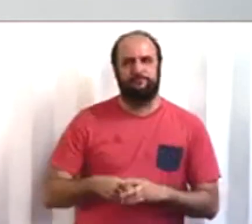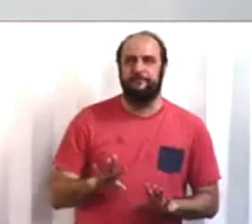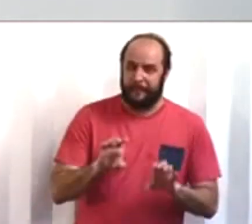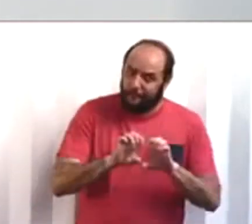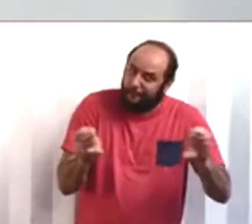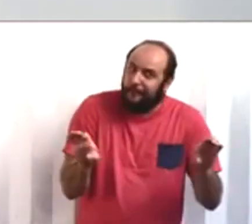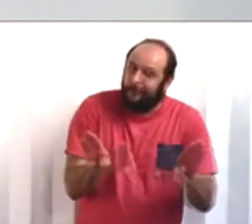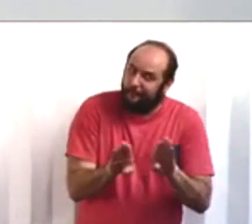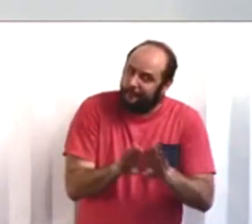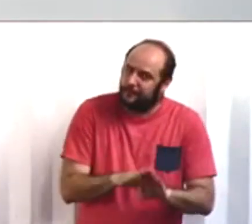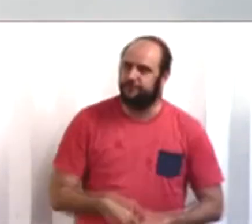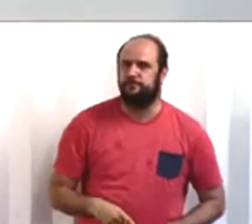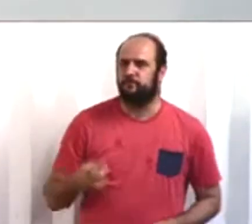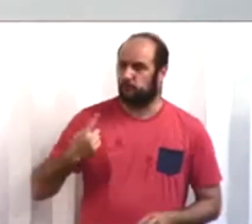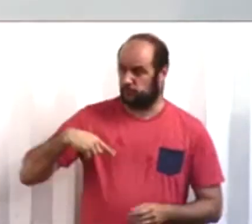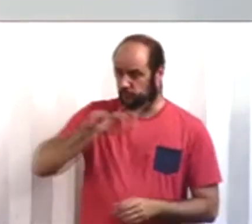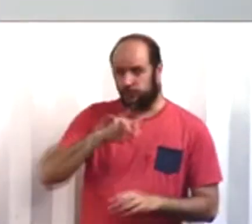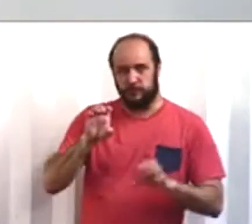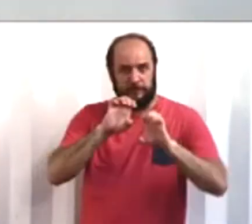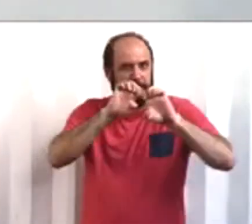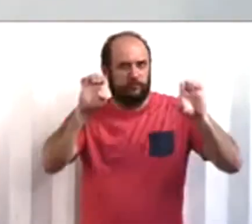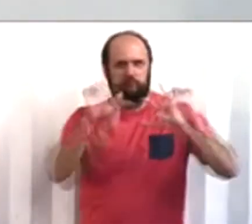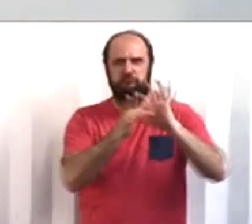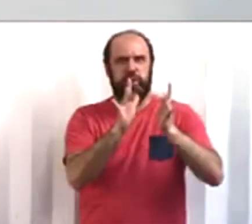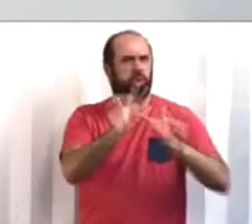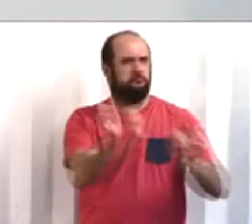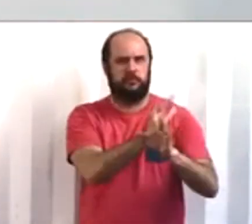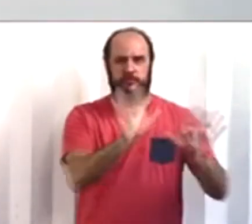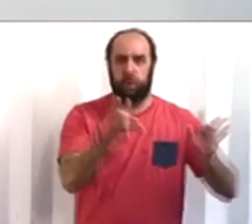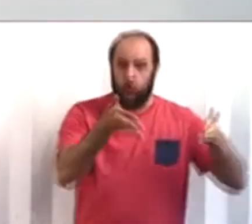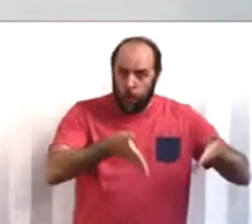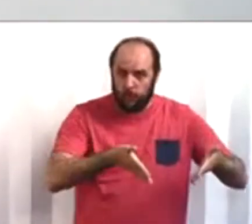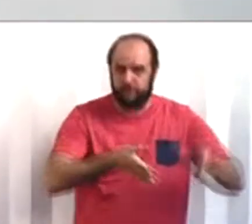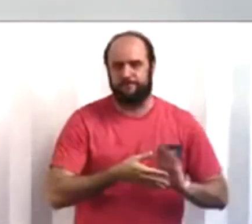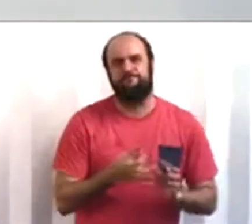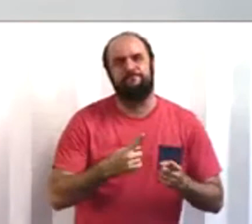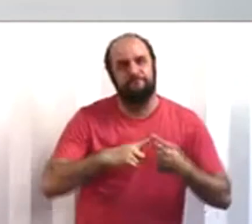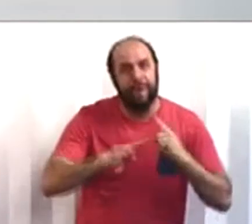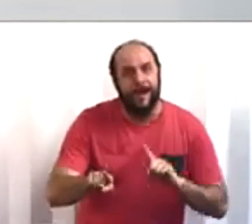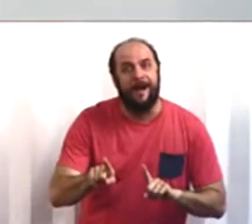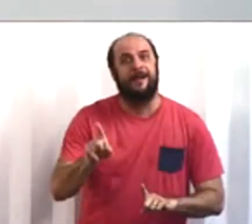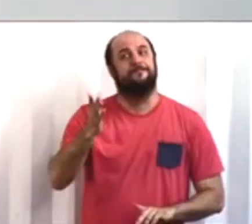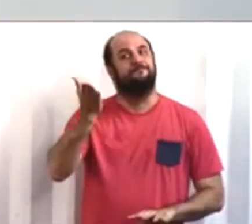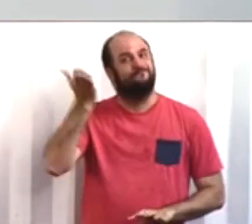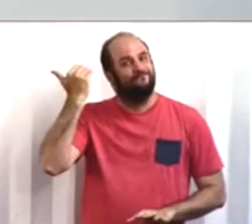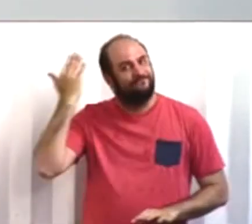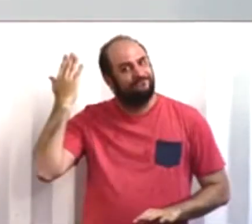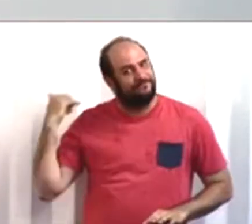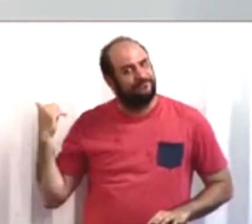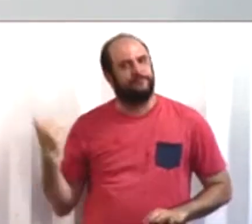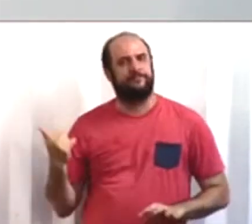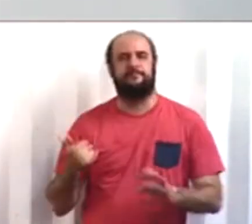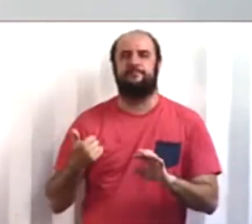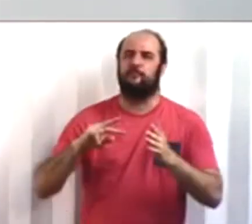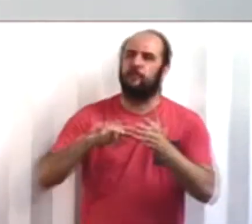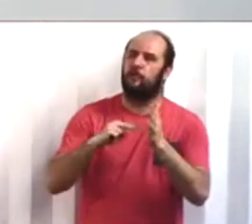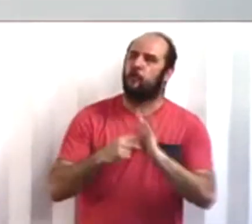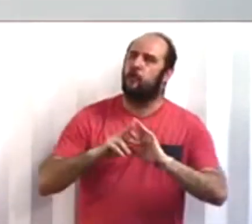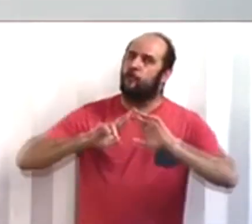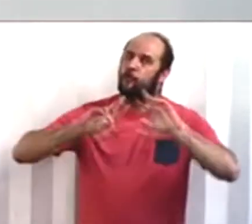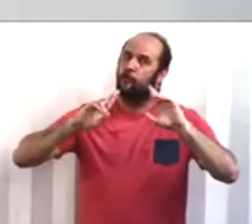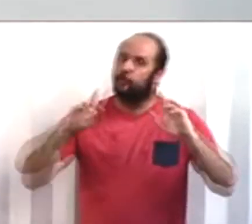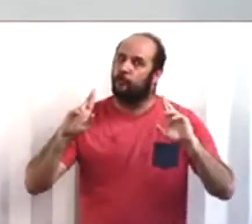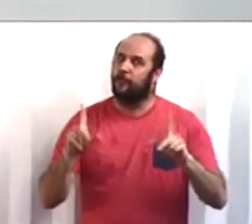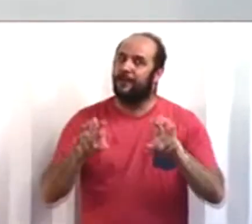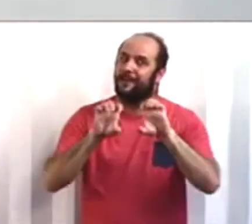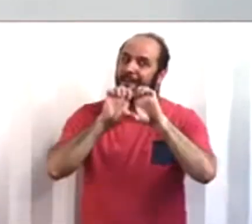também? Para nós, evangelho é Jesus. Mas antes de evangelho ser Jesus para nós,